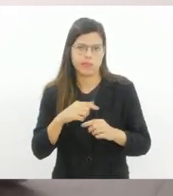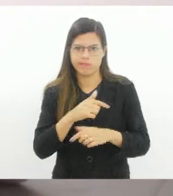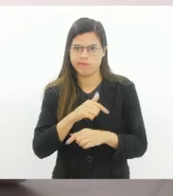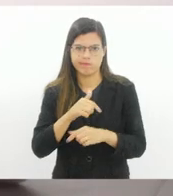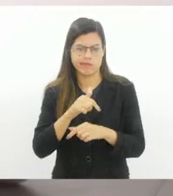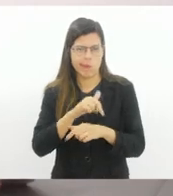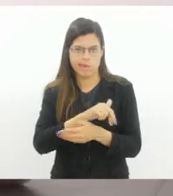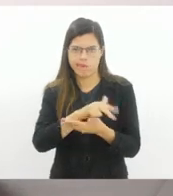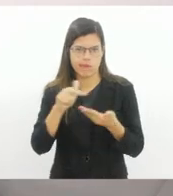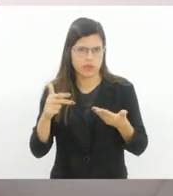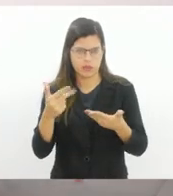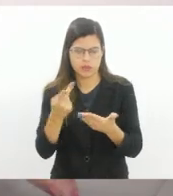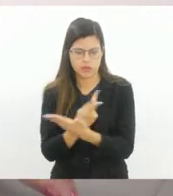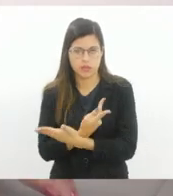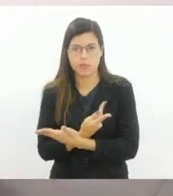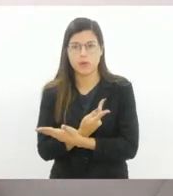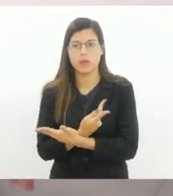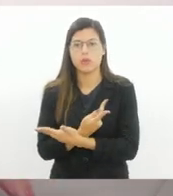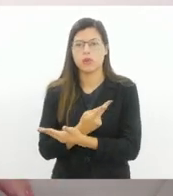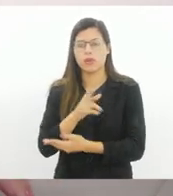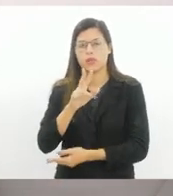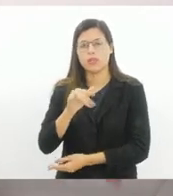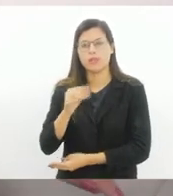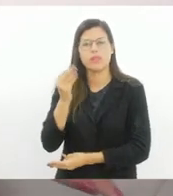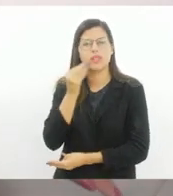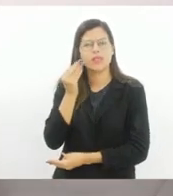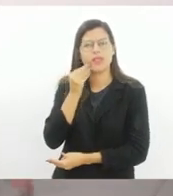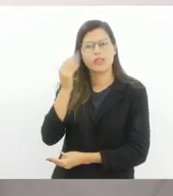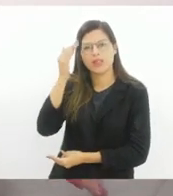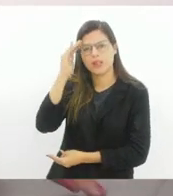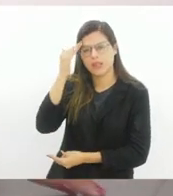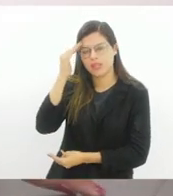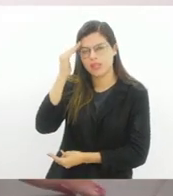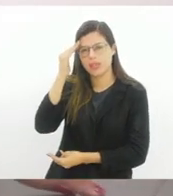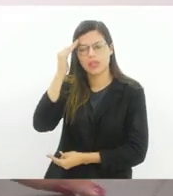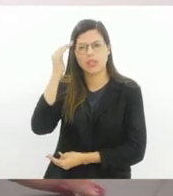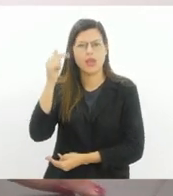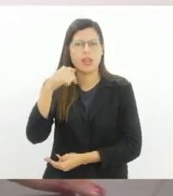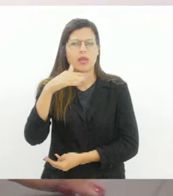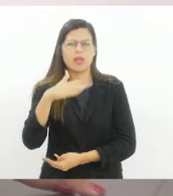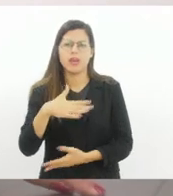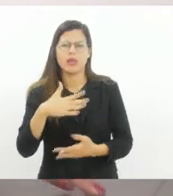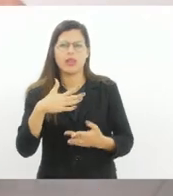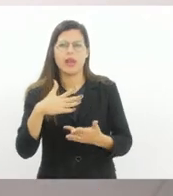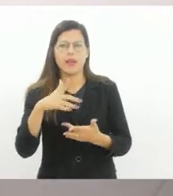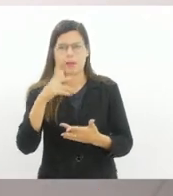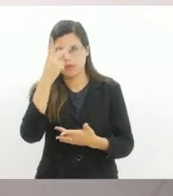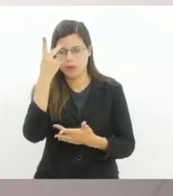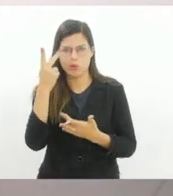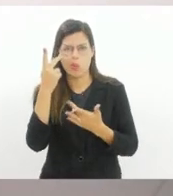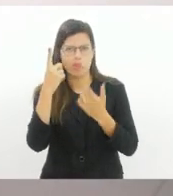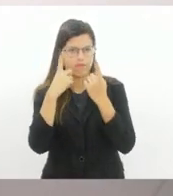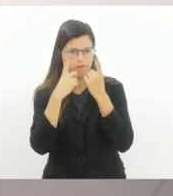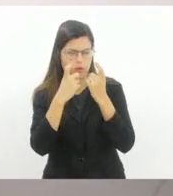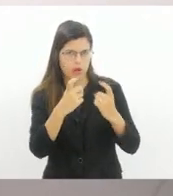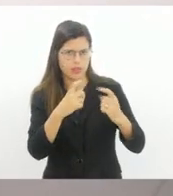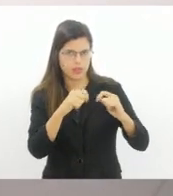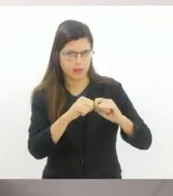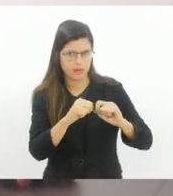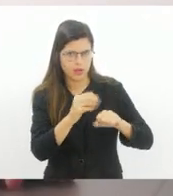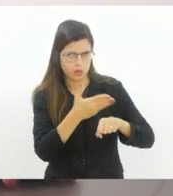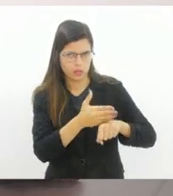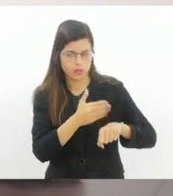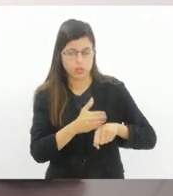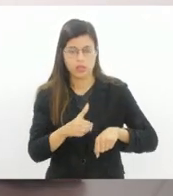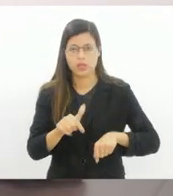vai olhar, né, e fazer um recorte e tentar entender quem são esses prováveis agressores, a gente identifica que